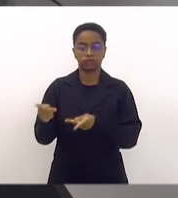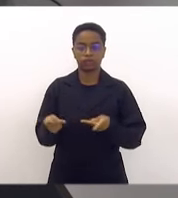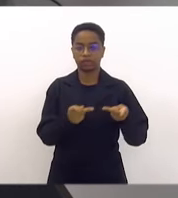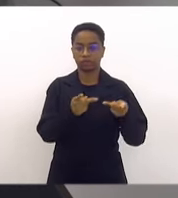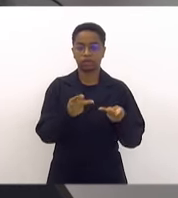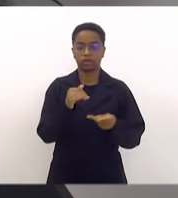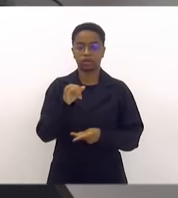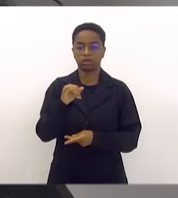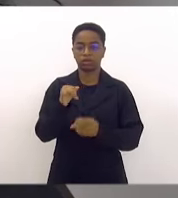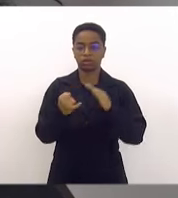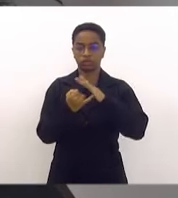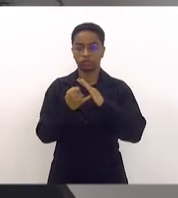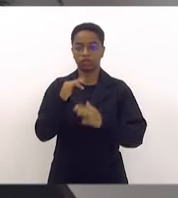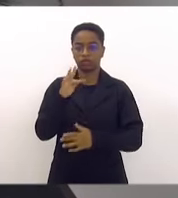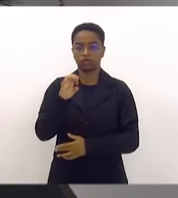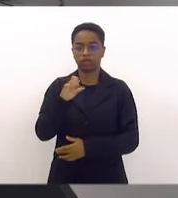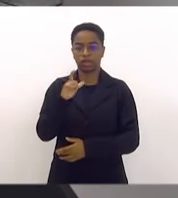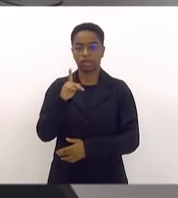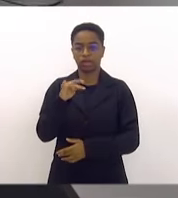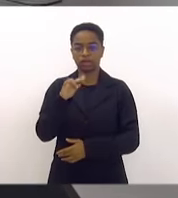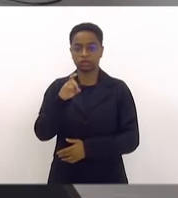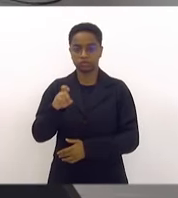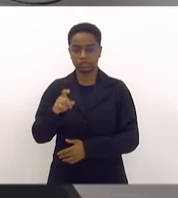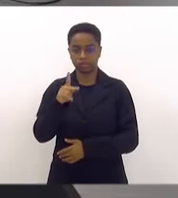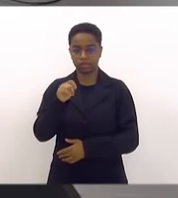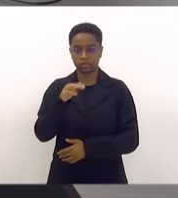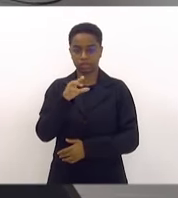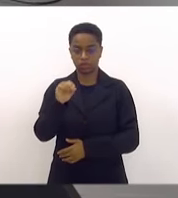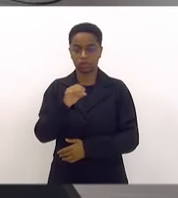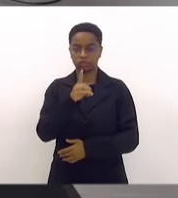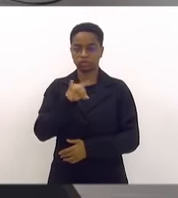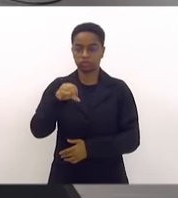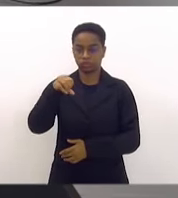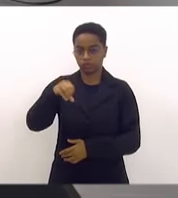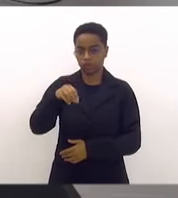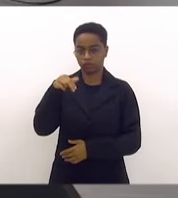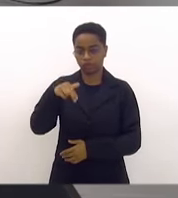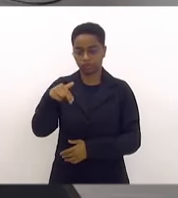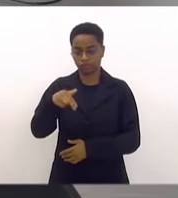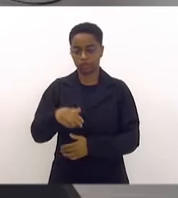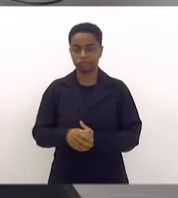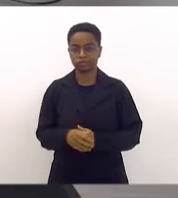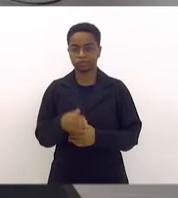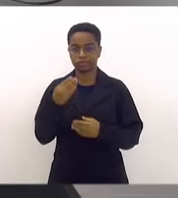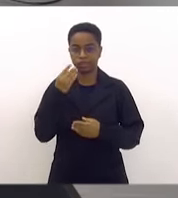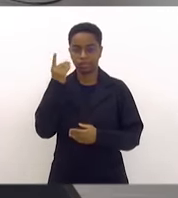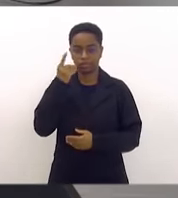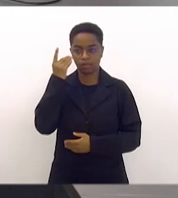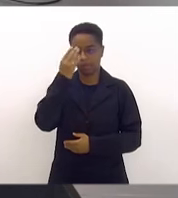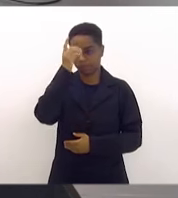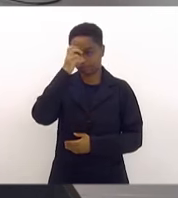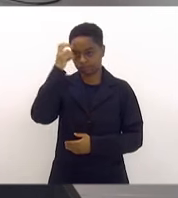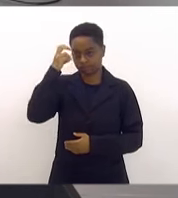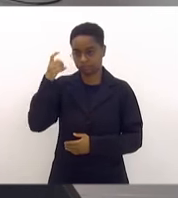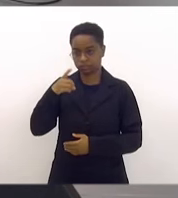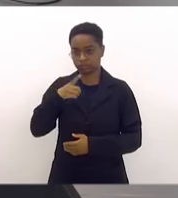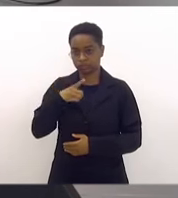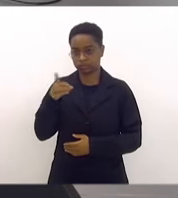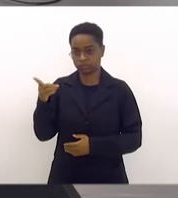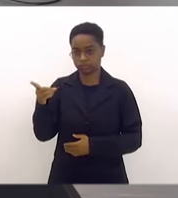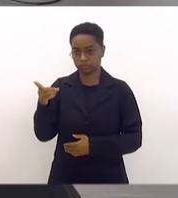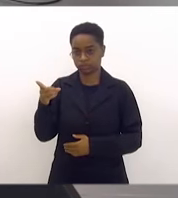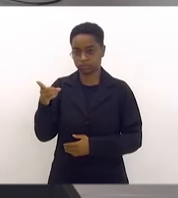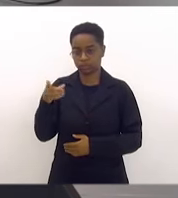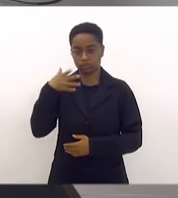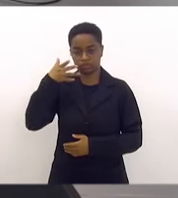Félix Pacheco no dia 9/11 terceira visita técnica deputada Verônica Limma a senhora tem o direito o